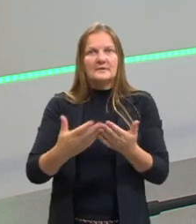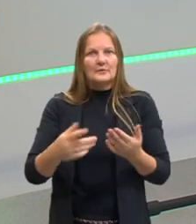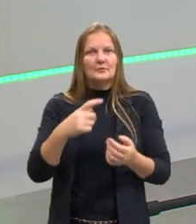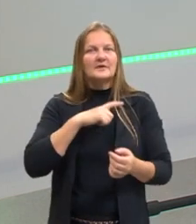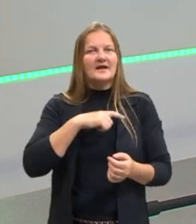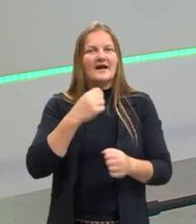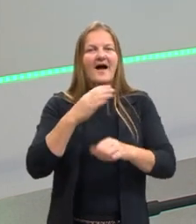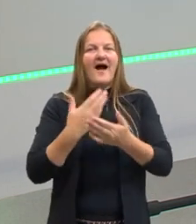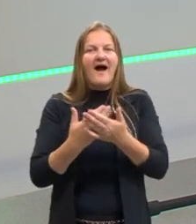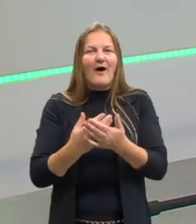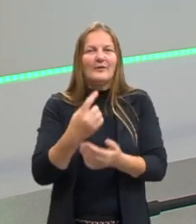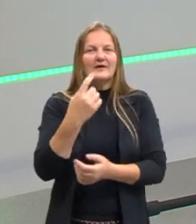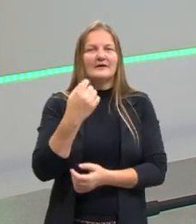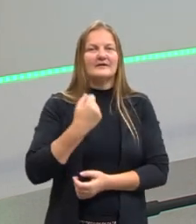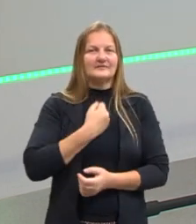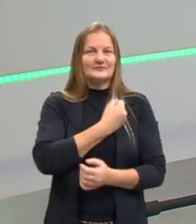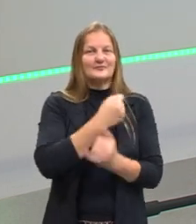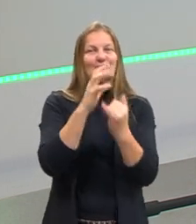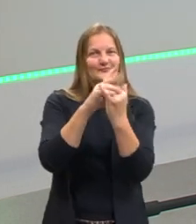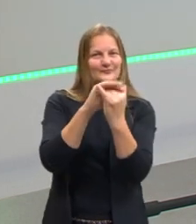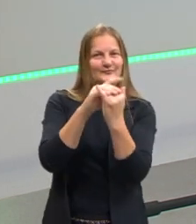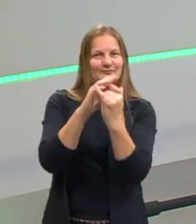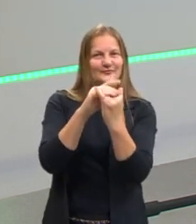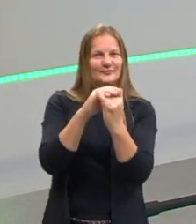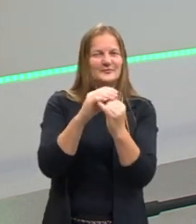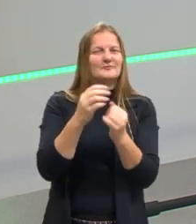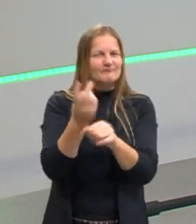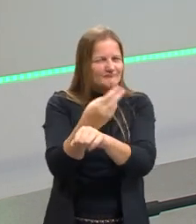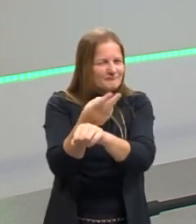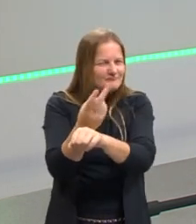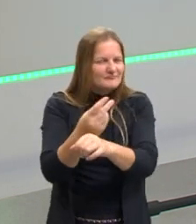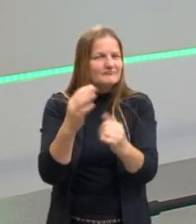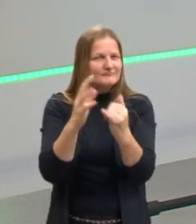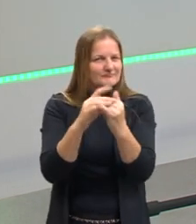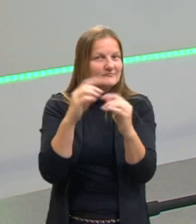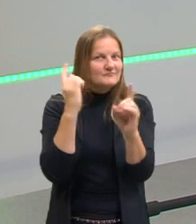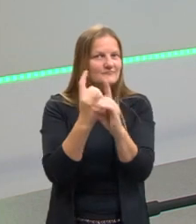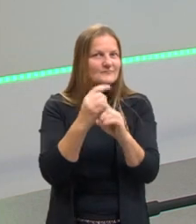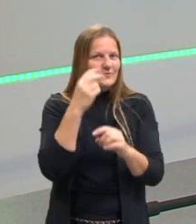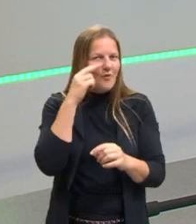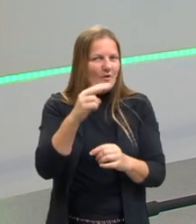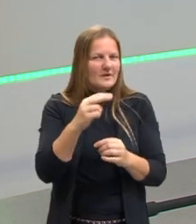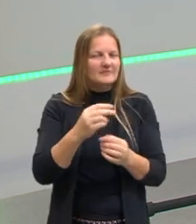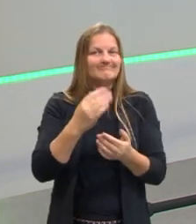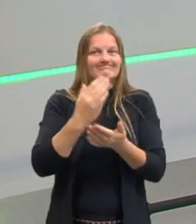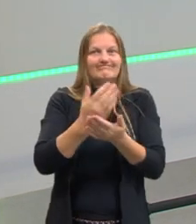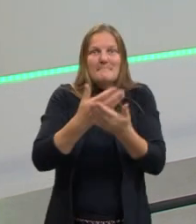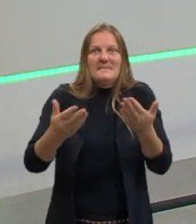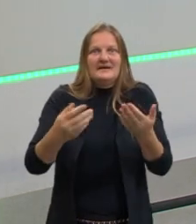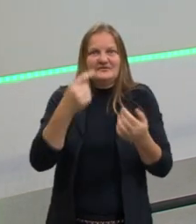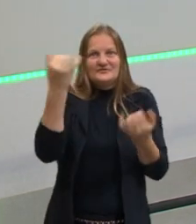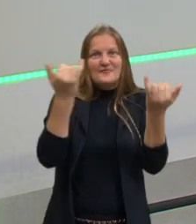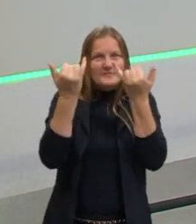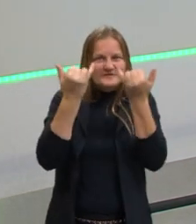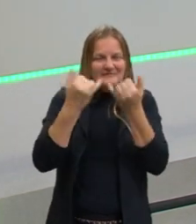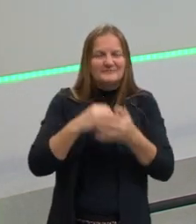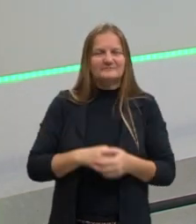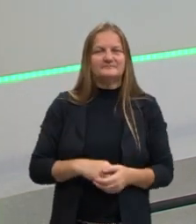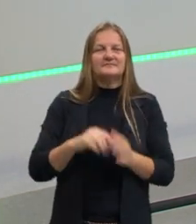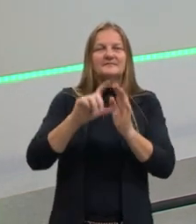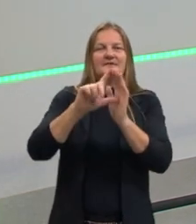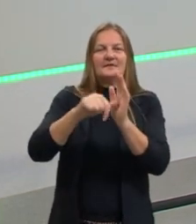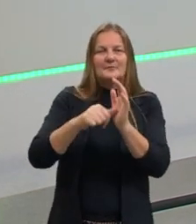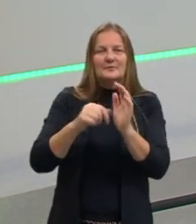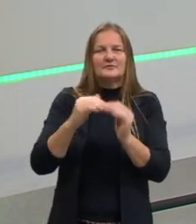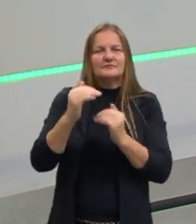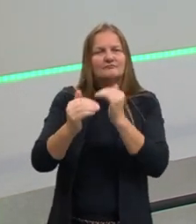isso tem na aula lá no canal do YouTube corre lá e assiste para acompanhar para não ficar pela metade e depois de eu